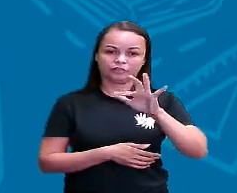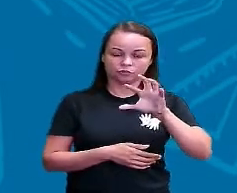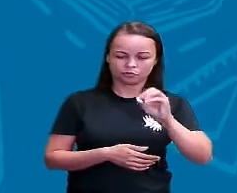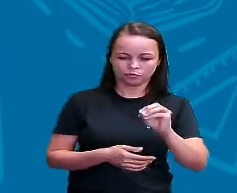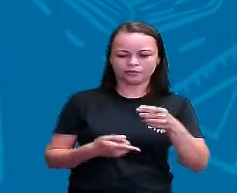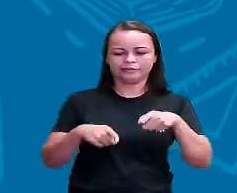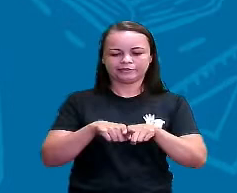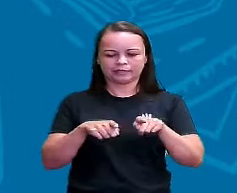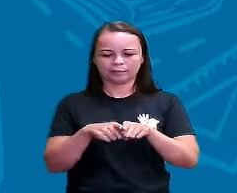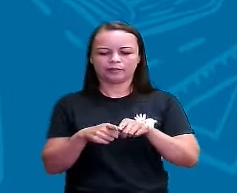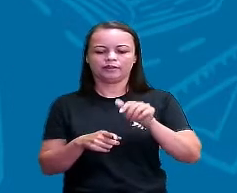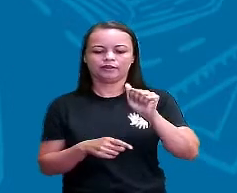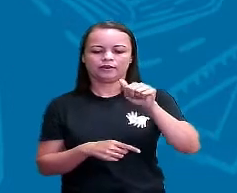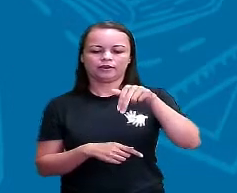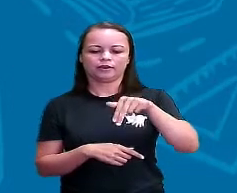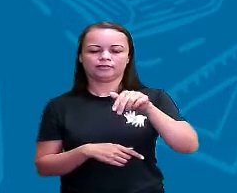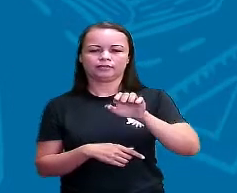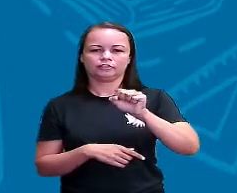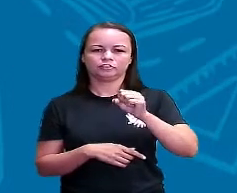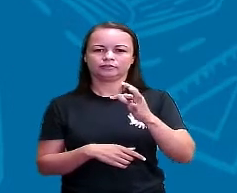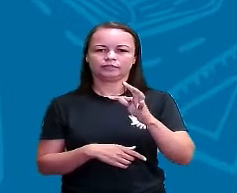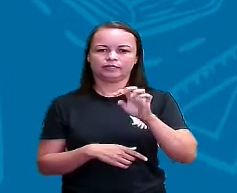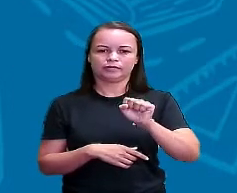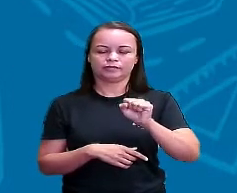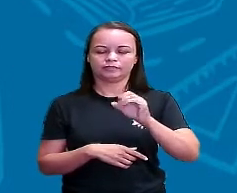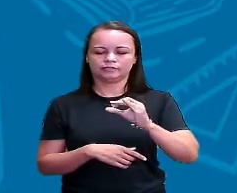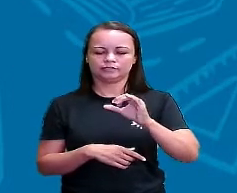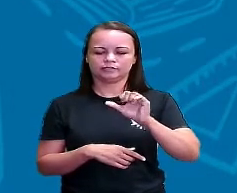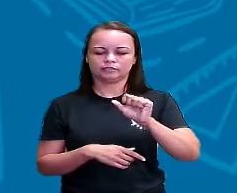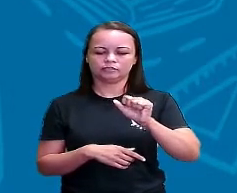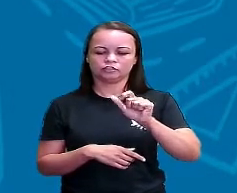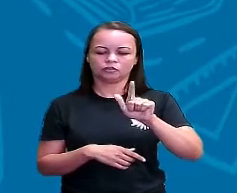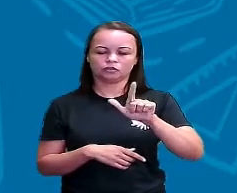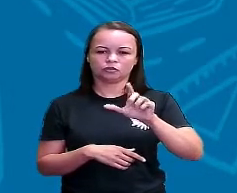que a gente precisa tanto quanto as outras, tá certo?